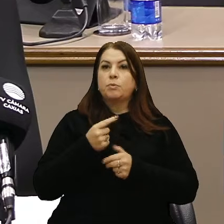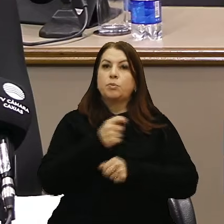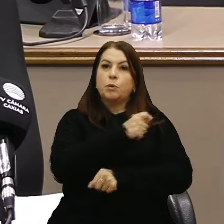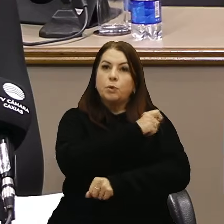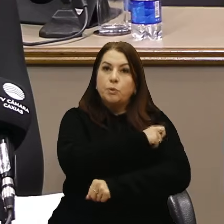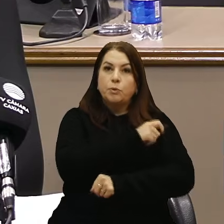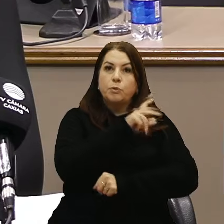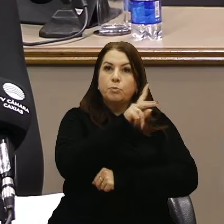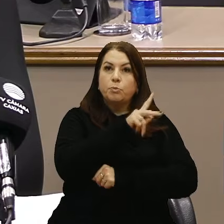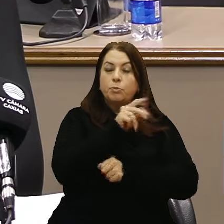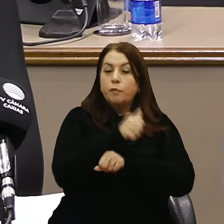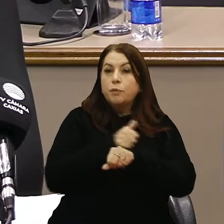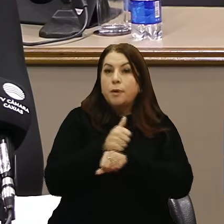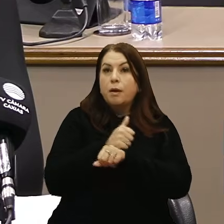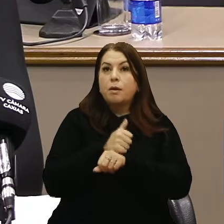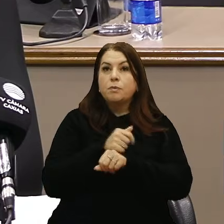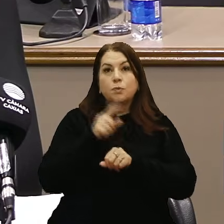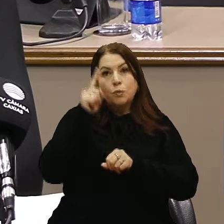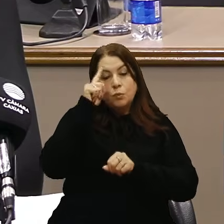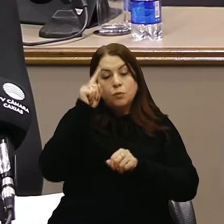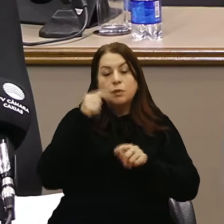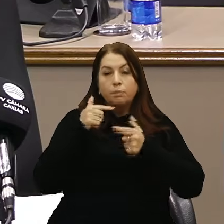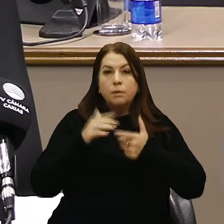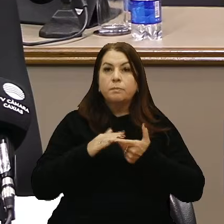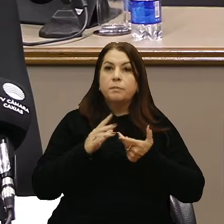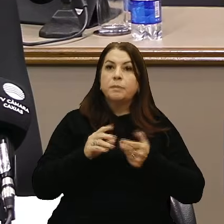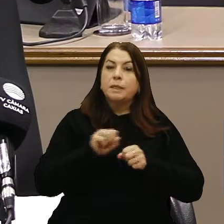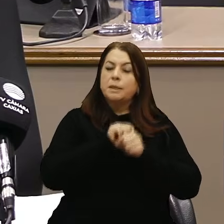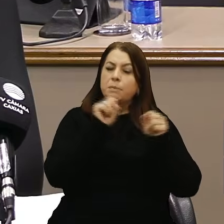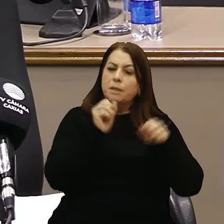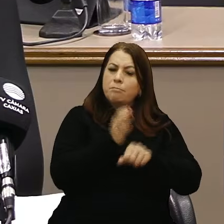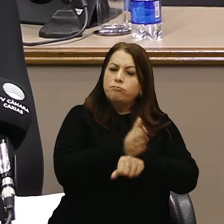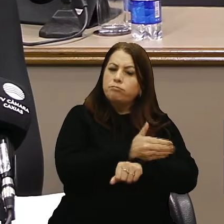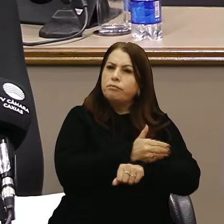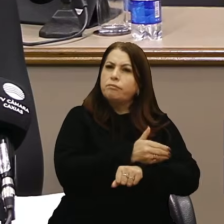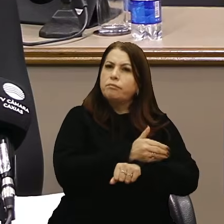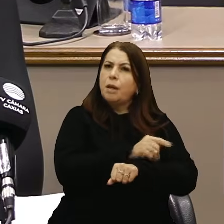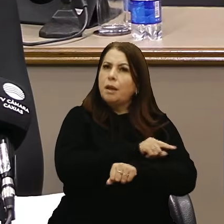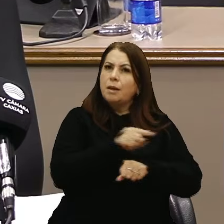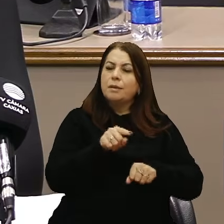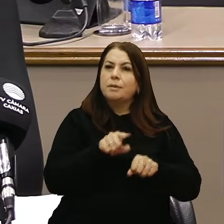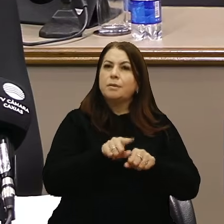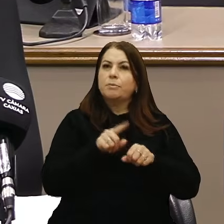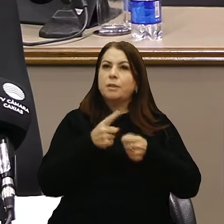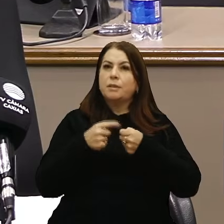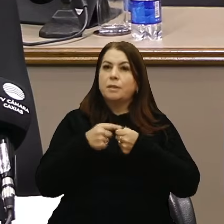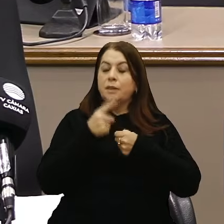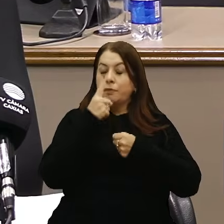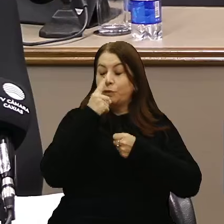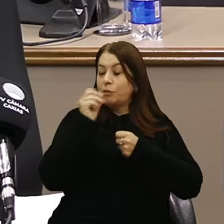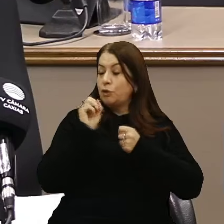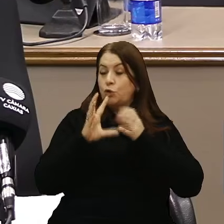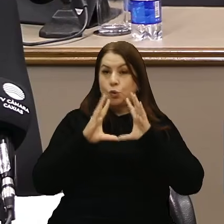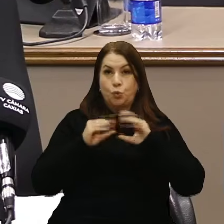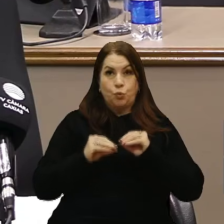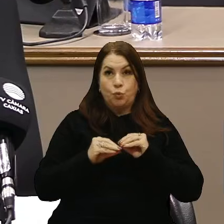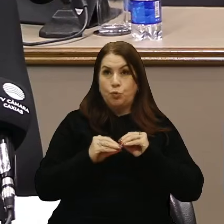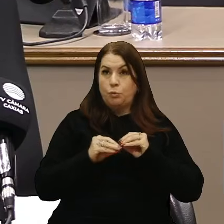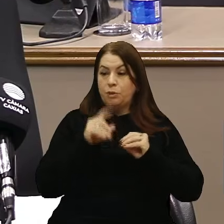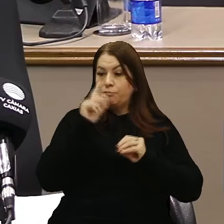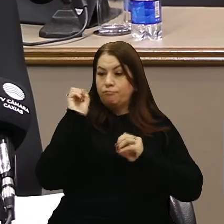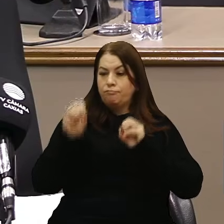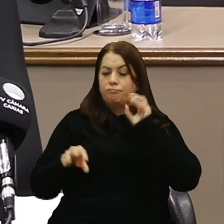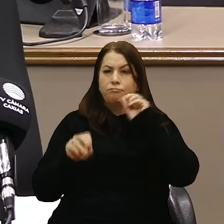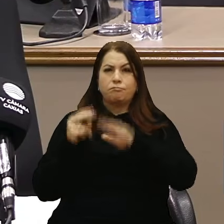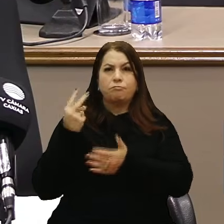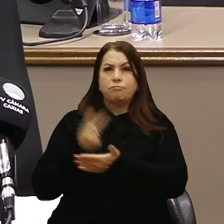para os profissionais que vão no seu dia a dia trabalhar. É de manhã bem cedinho eu passo, porque a cidade vira um lixo durante a noite. Porque o que há de descarte